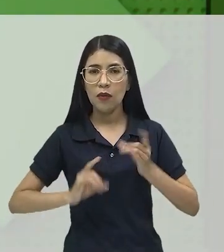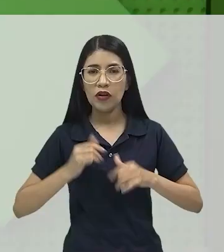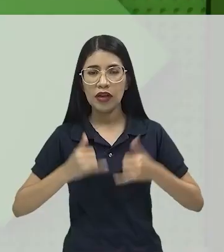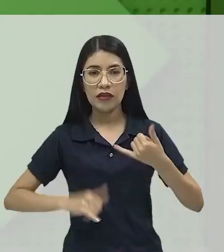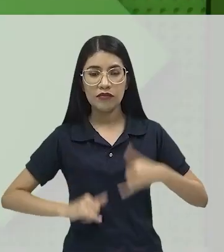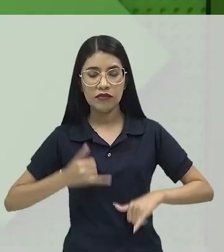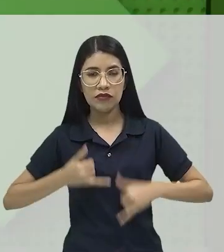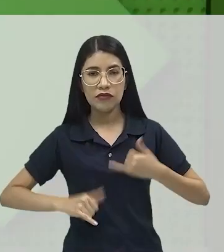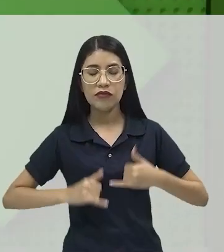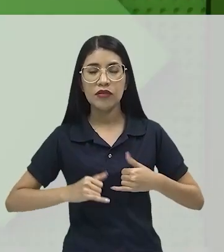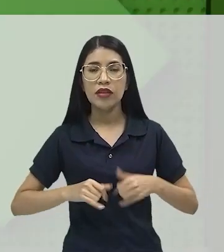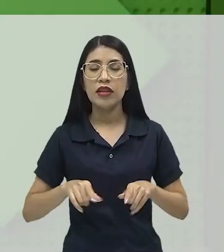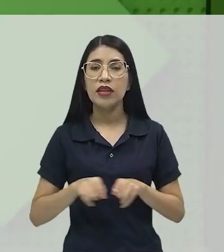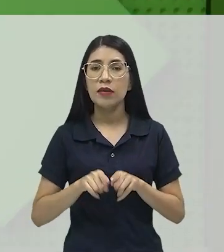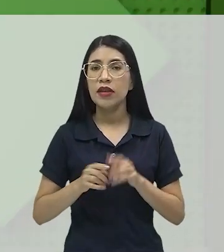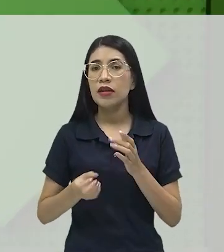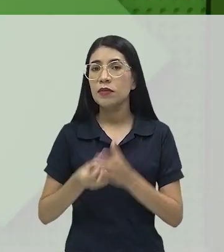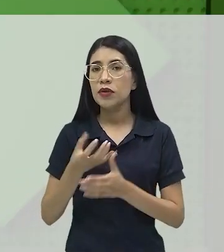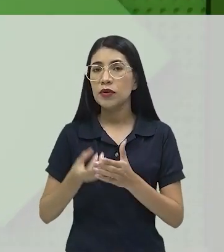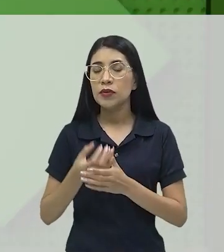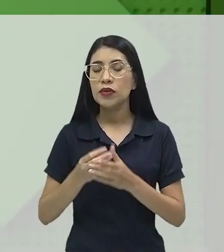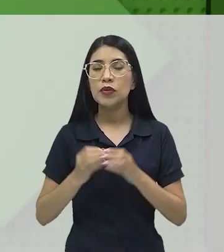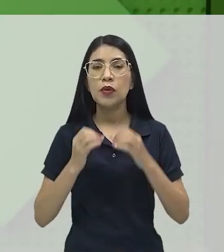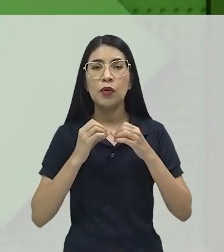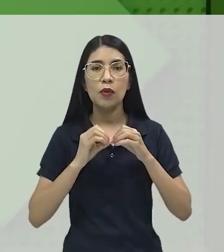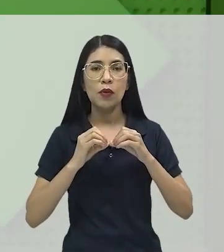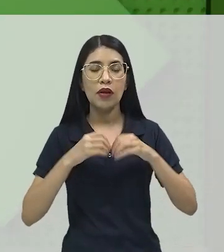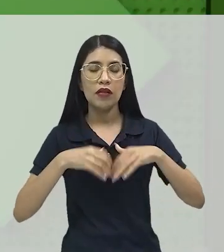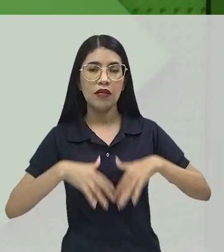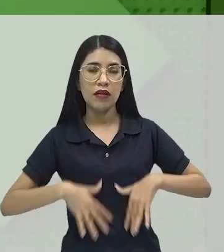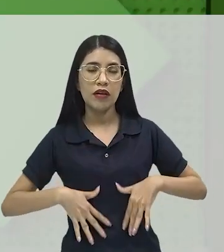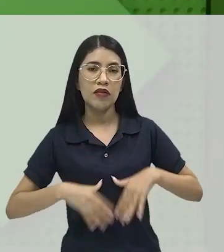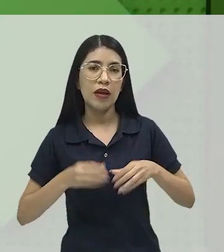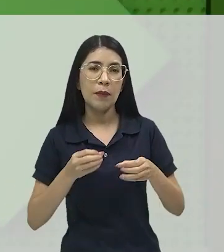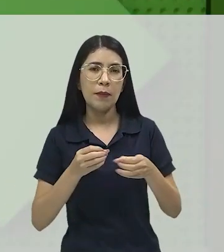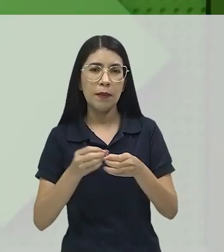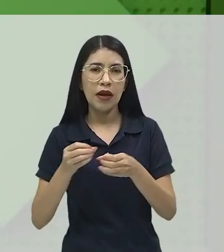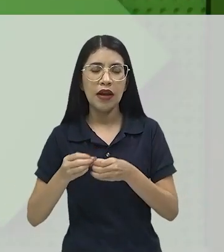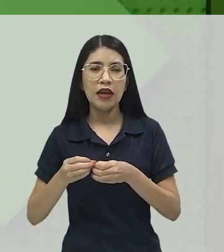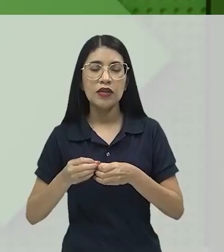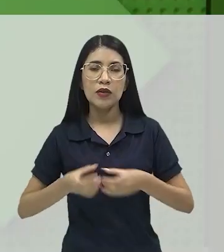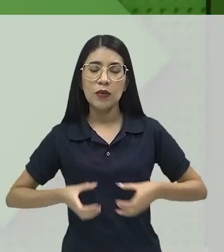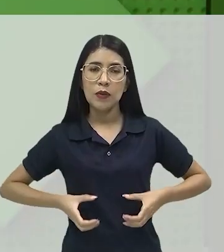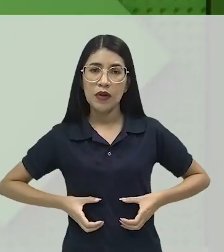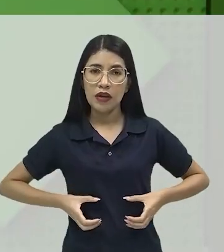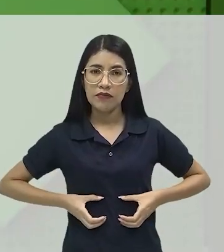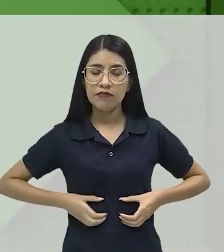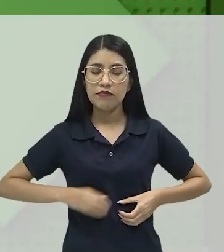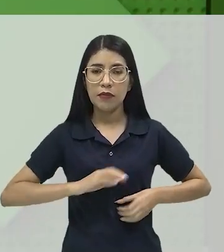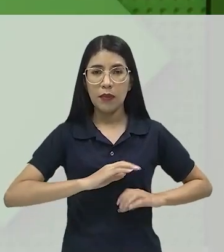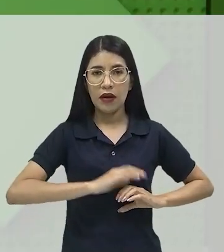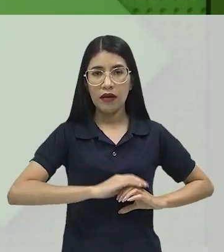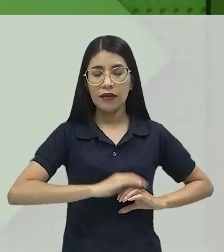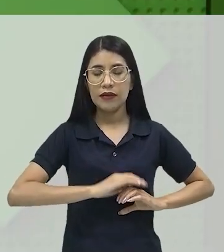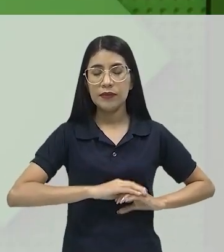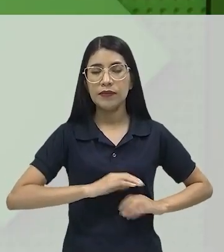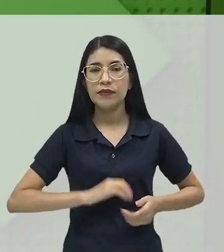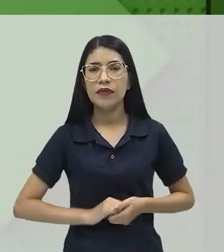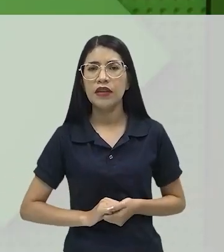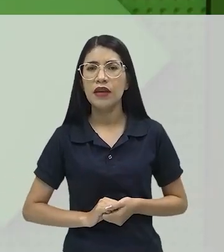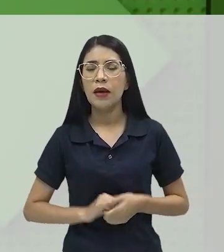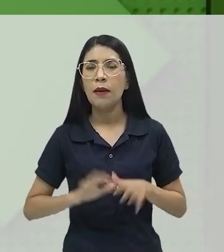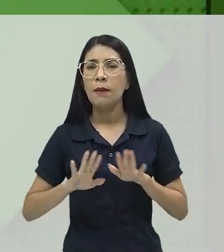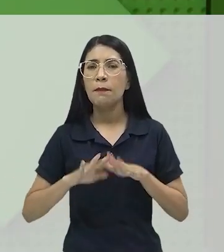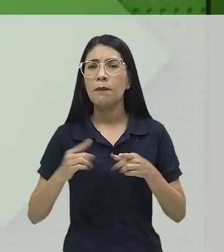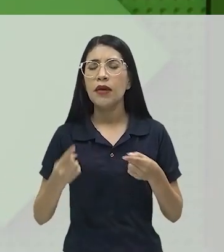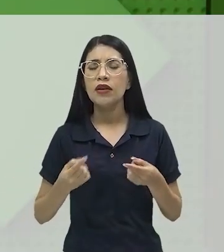hormônio. E vocês sabiam que a adrenalina é produzida por glândulas que estão ali próximos aos nossos rins? Exatamente. E